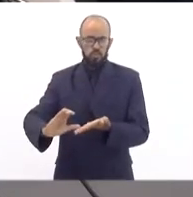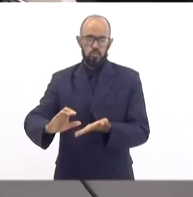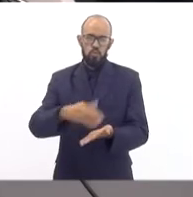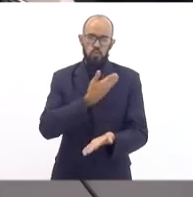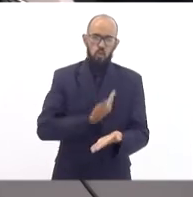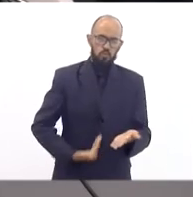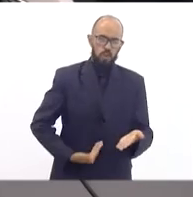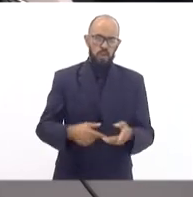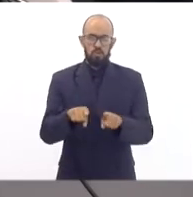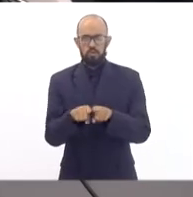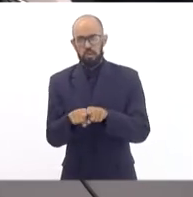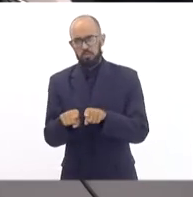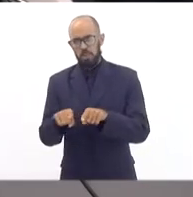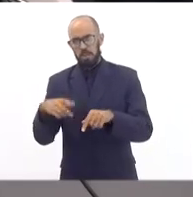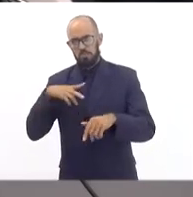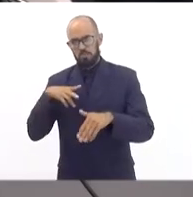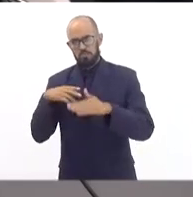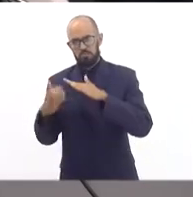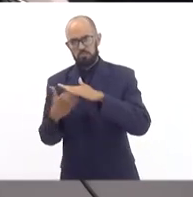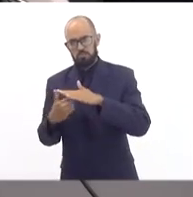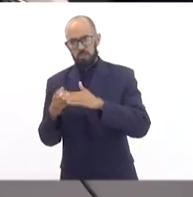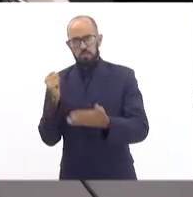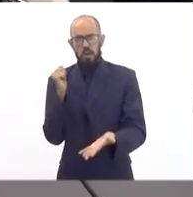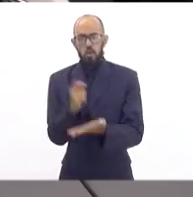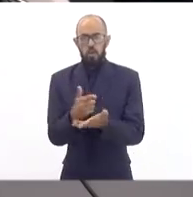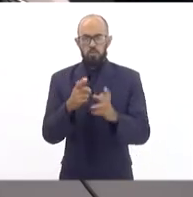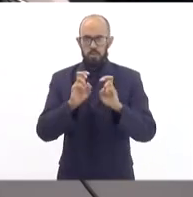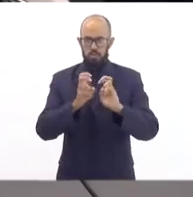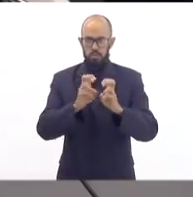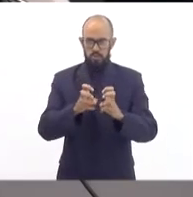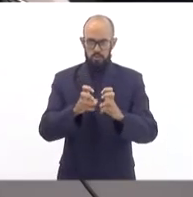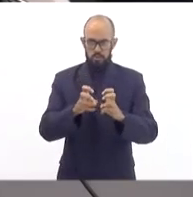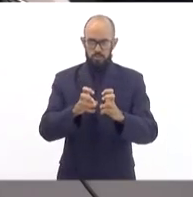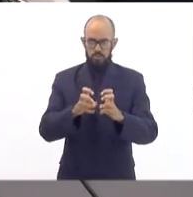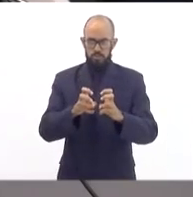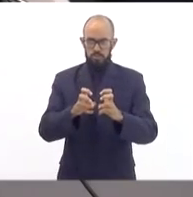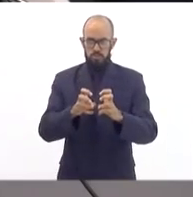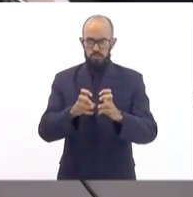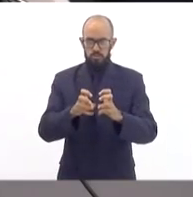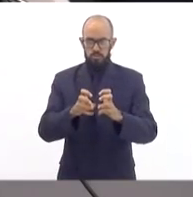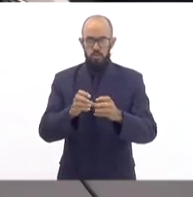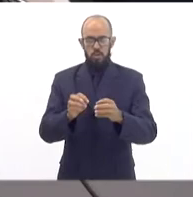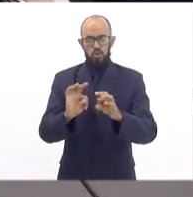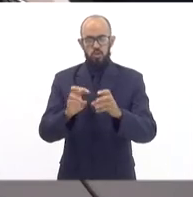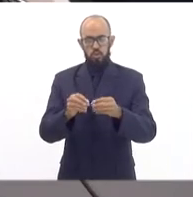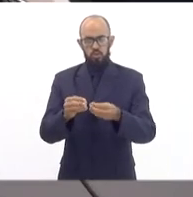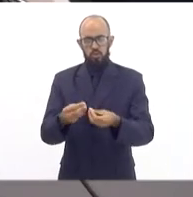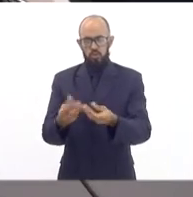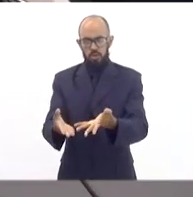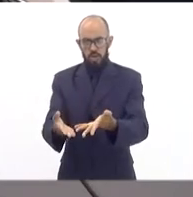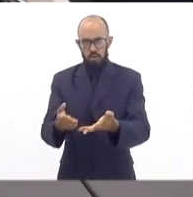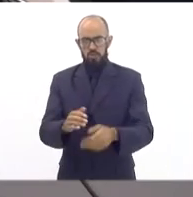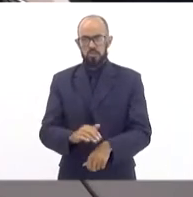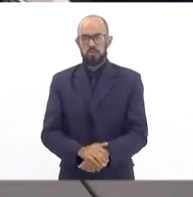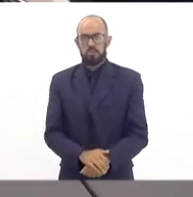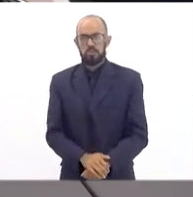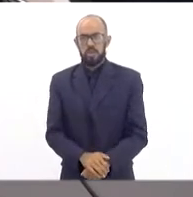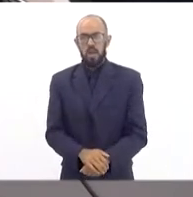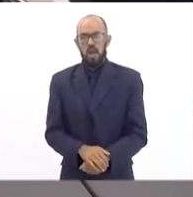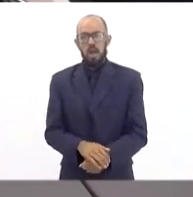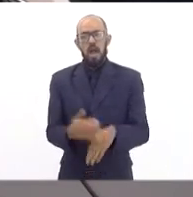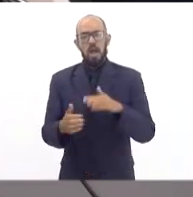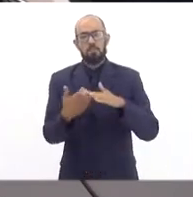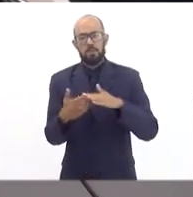O do Estado, especificamente, foi compra de trens, e que foram todos entregues. A concessionária também investiu,